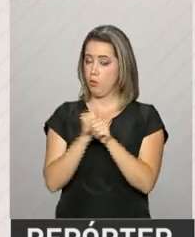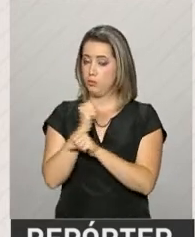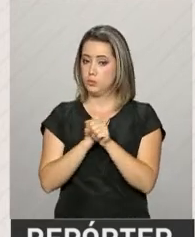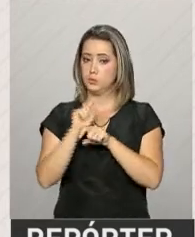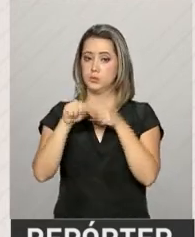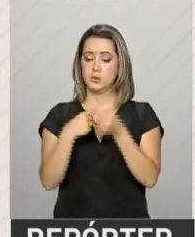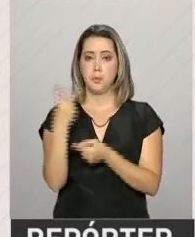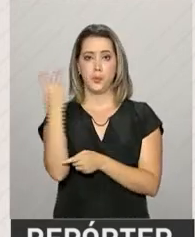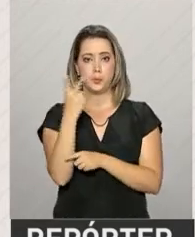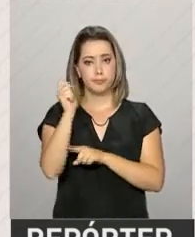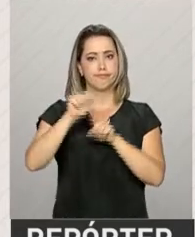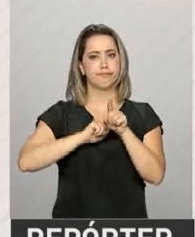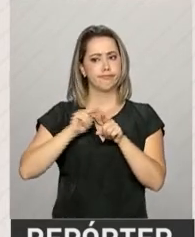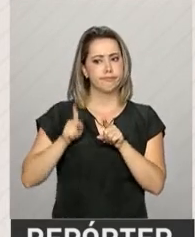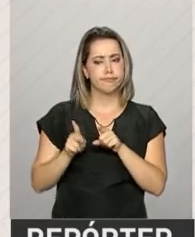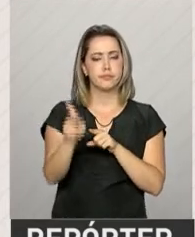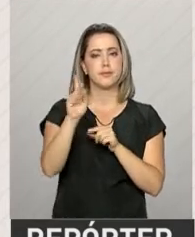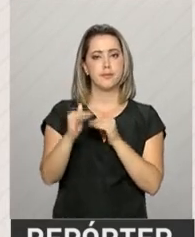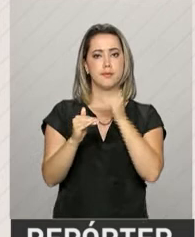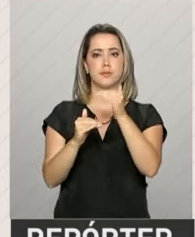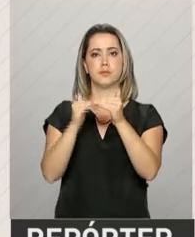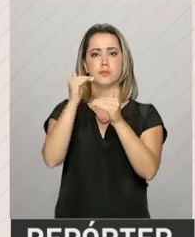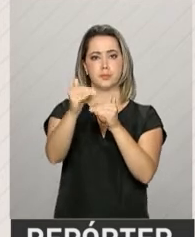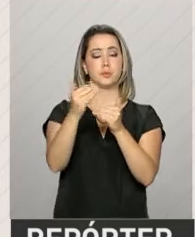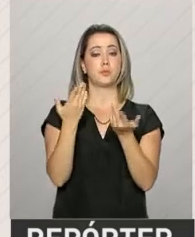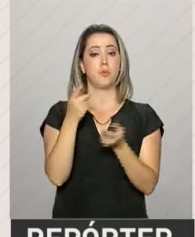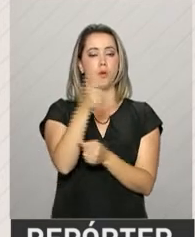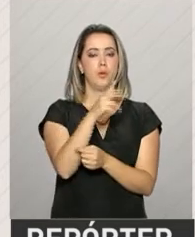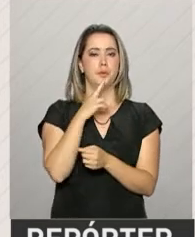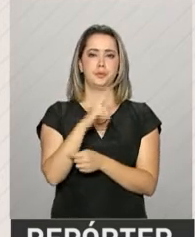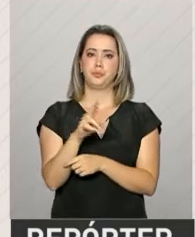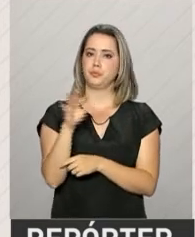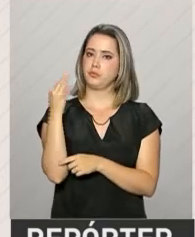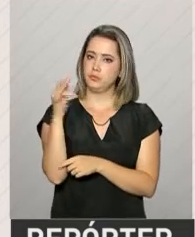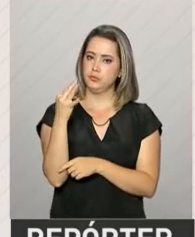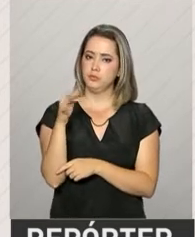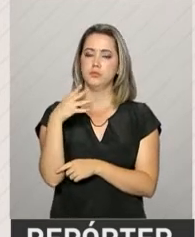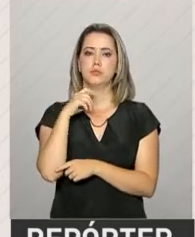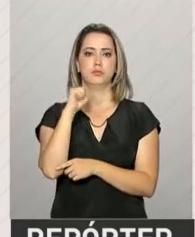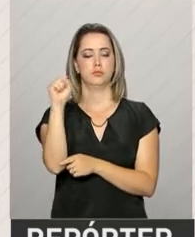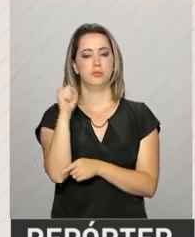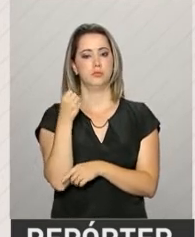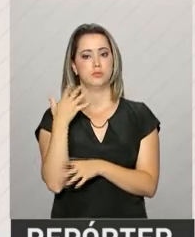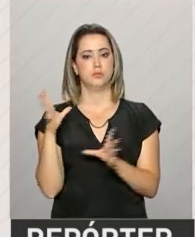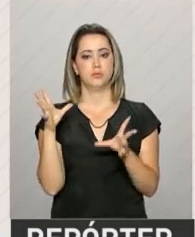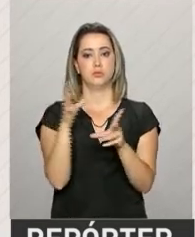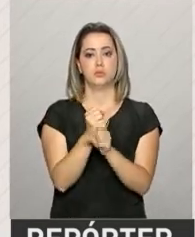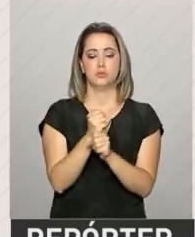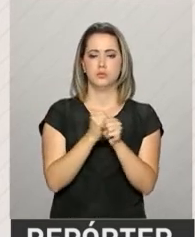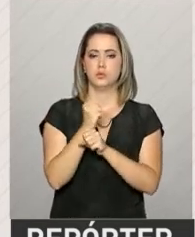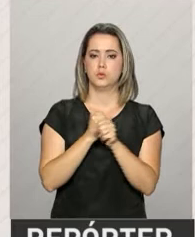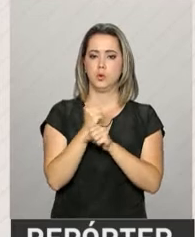seguido de alta no emprego os outros resultados foram obtidos em fevereiro e abril no acumulado do ano